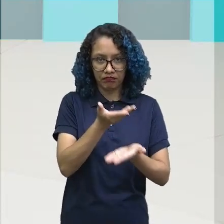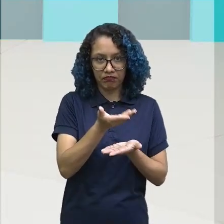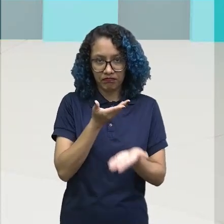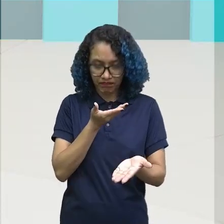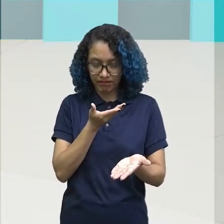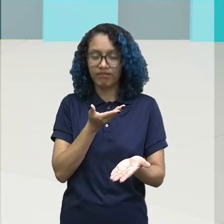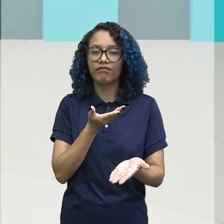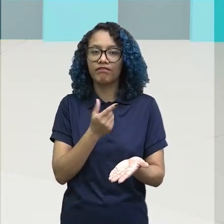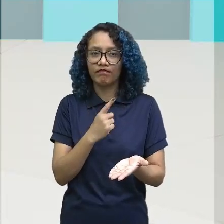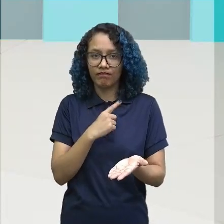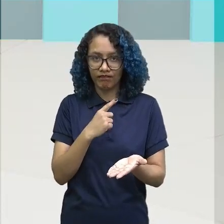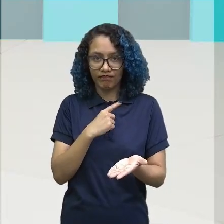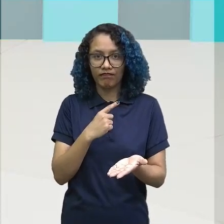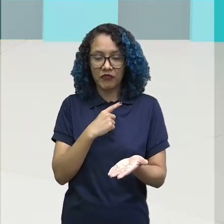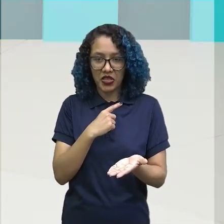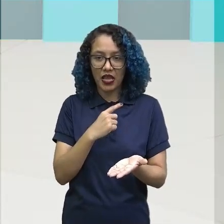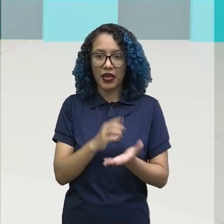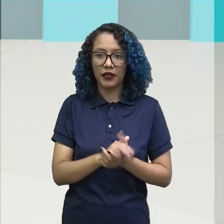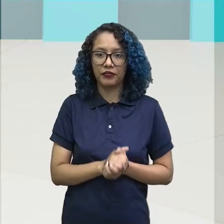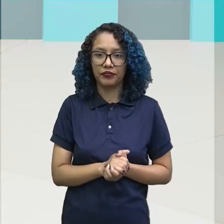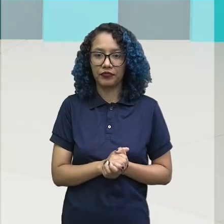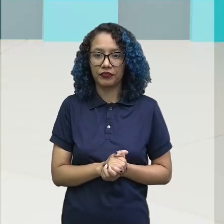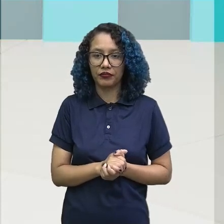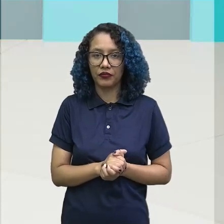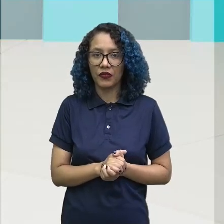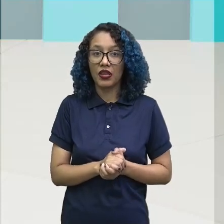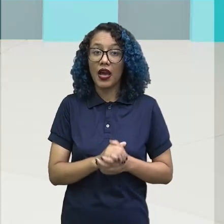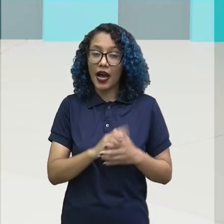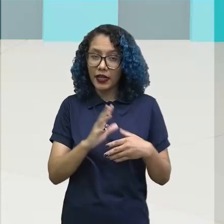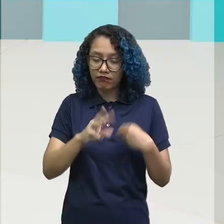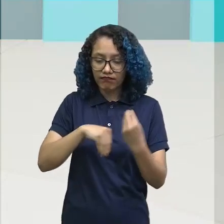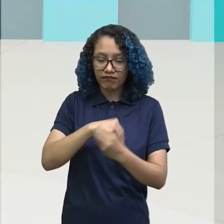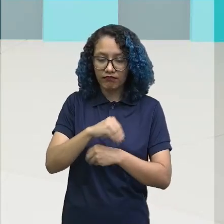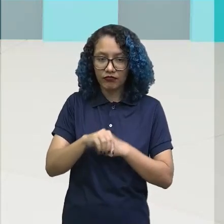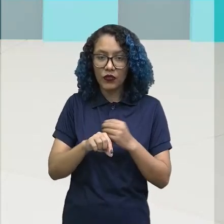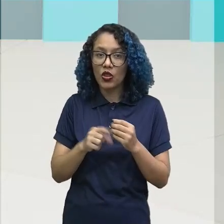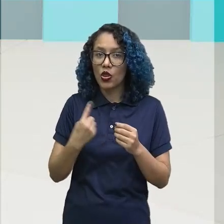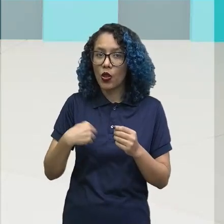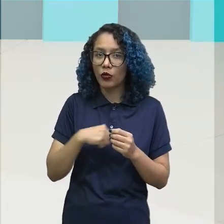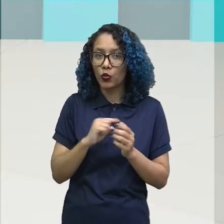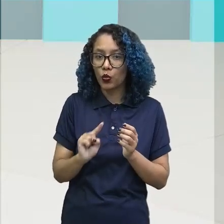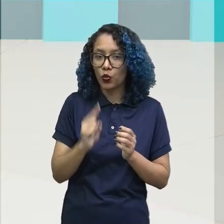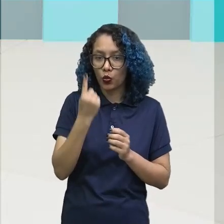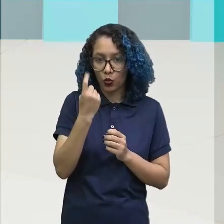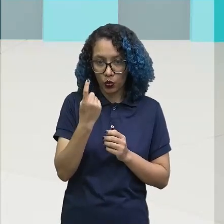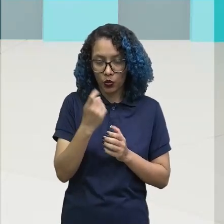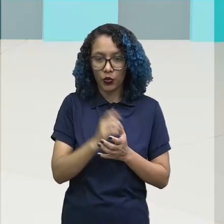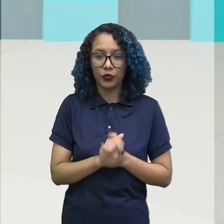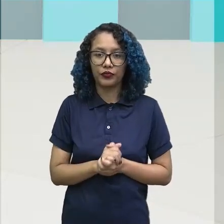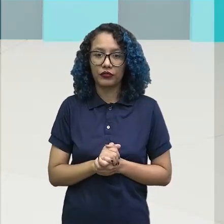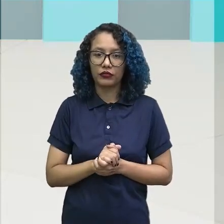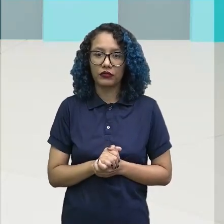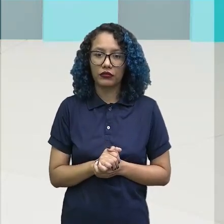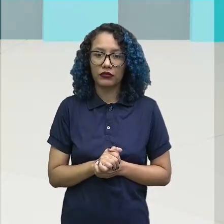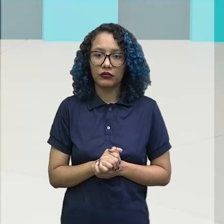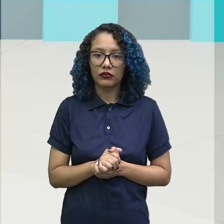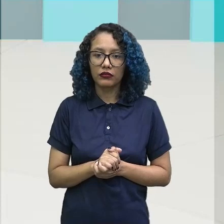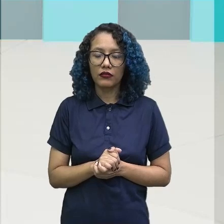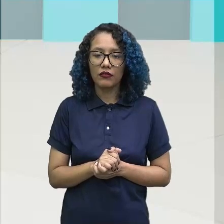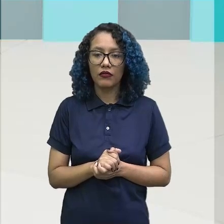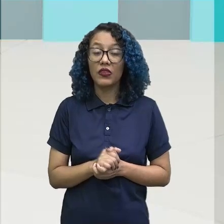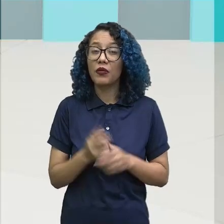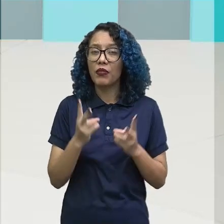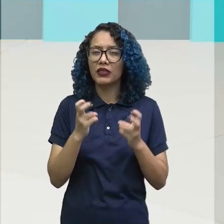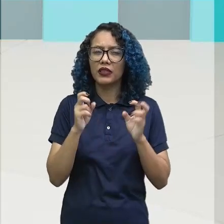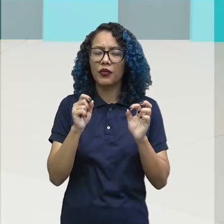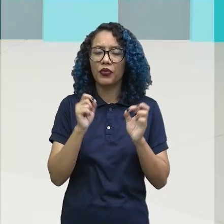assim nós somos uma unidade, como Mohan também apresenta para a gente. A gente vai perceber que não tem